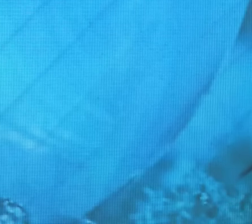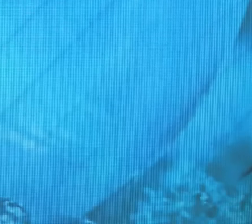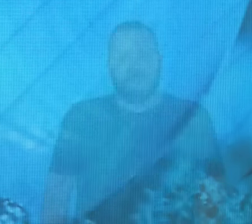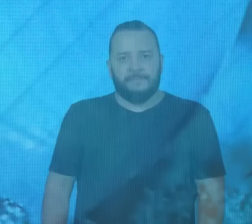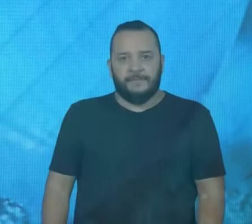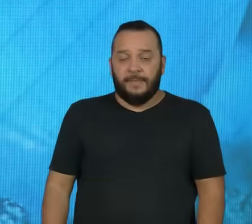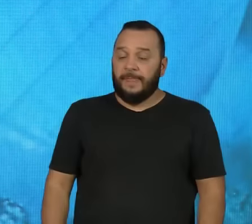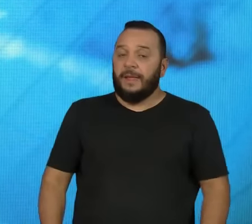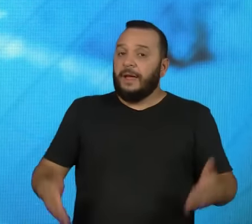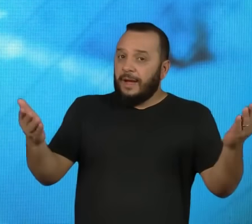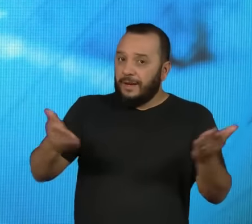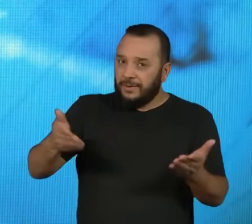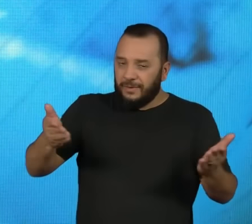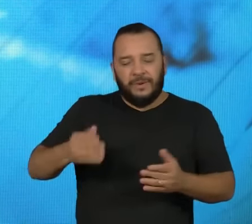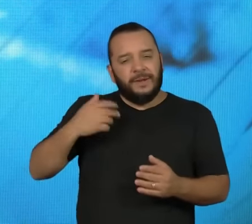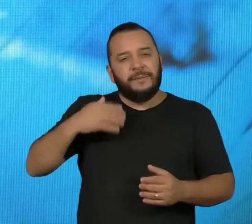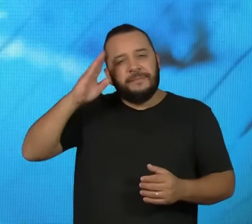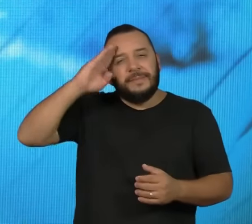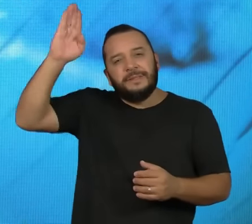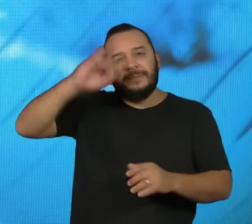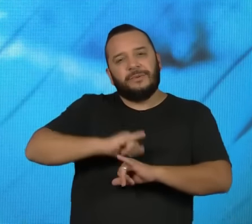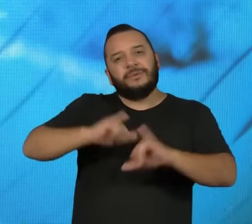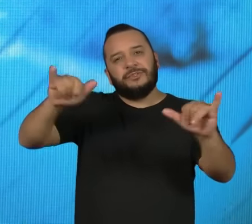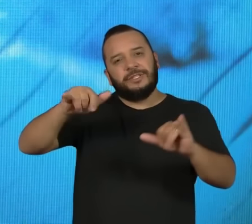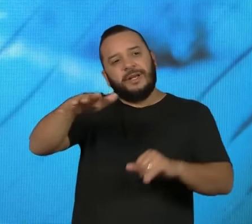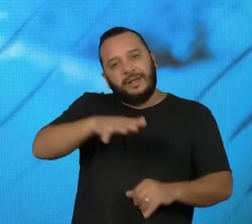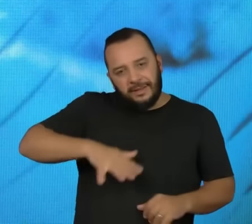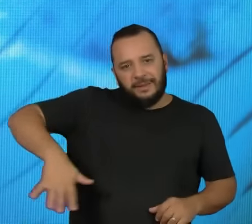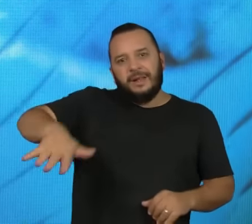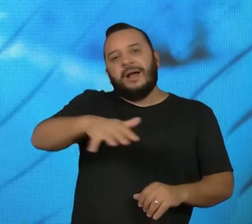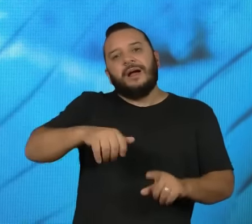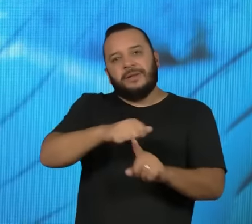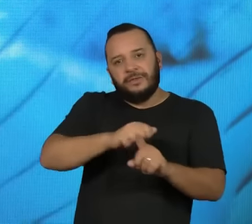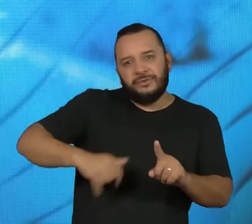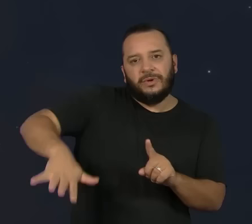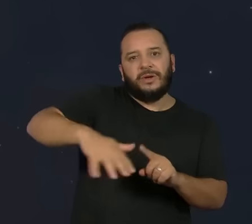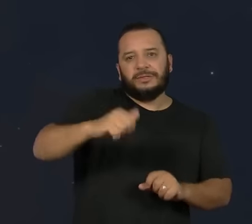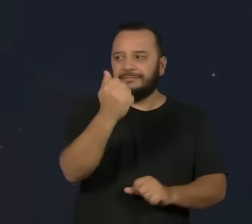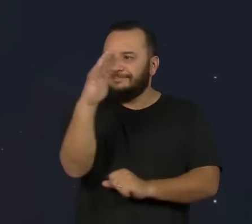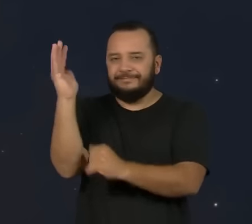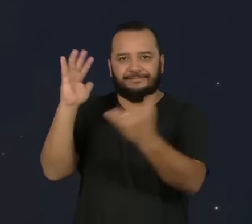Vamos agora aos principais fatos da área socioambiental que tiveram destaque.